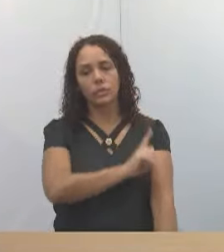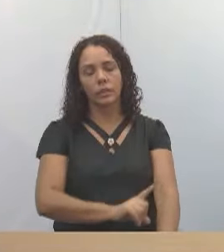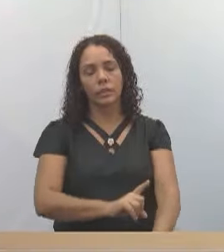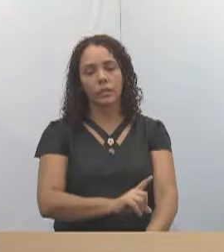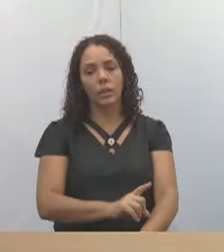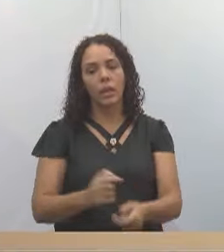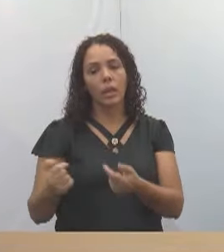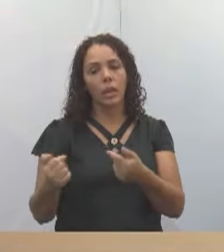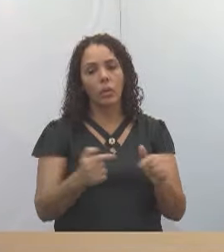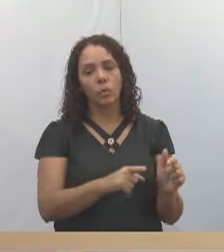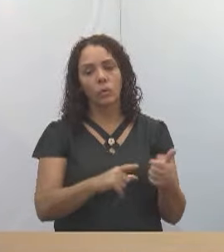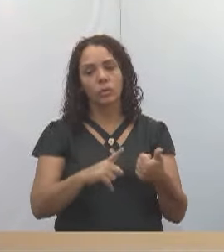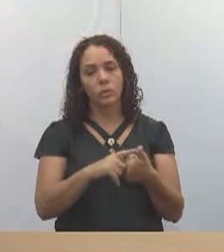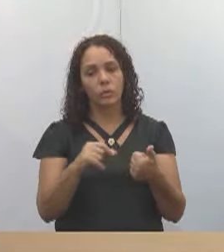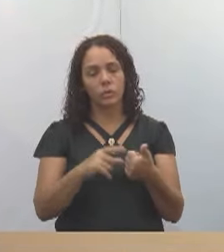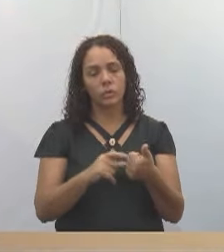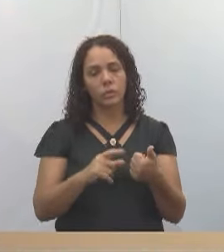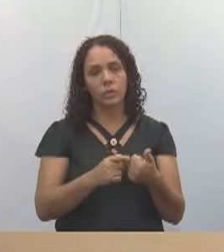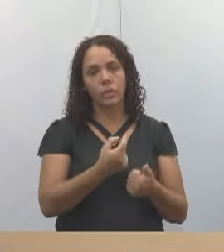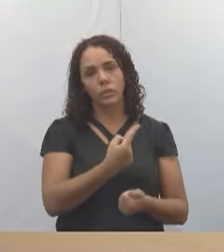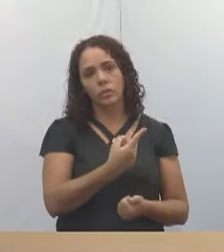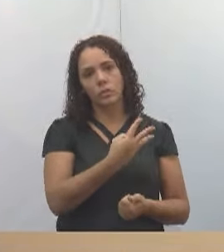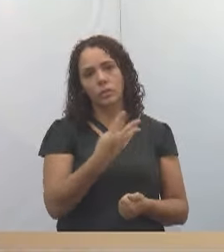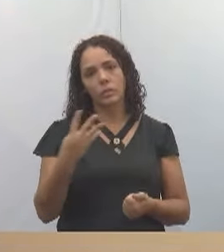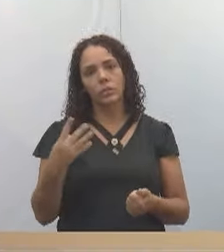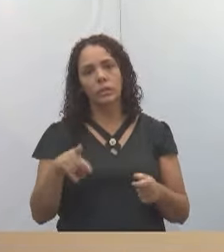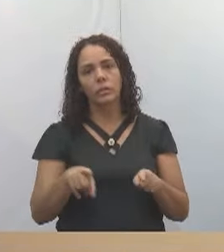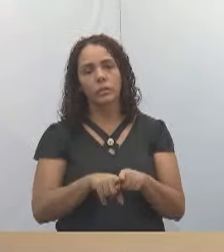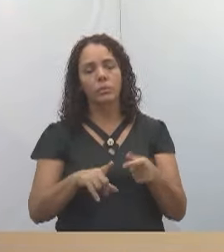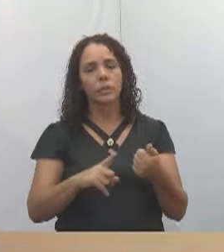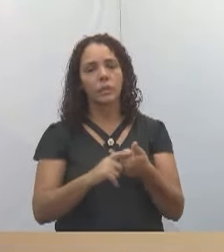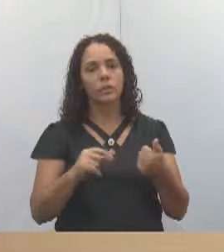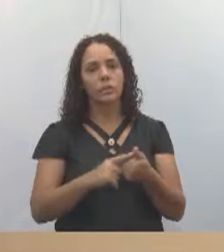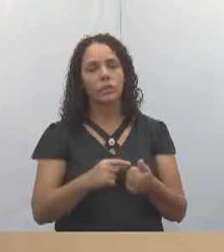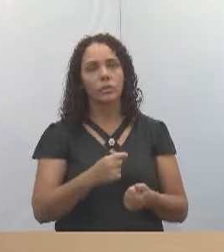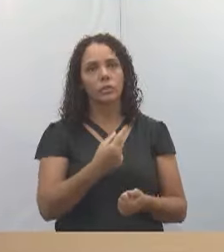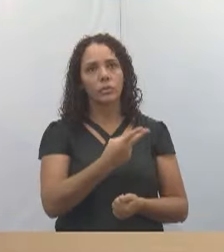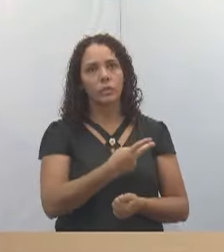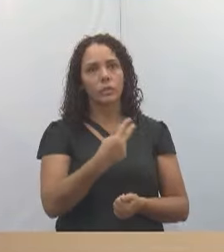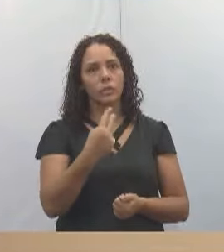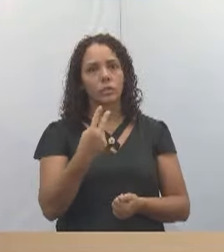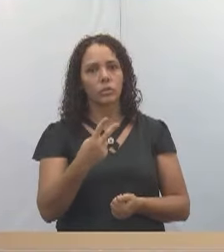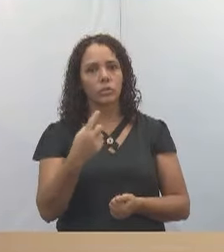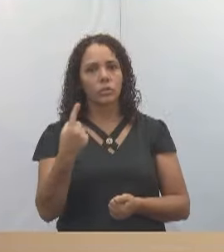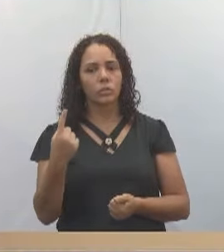artigo 144 da CE e artigo 22.1 da